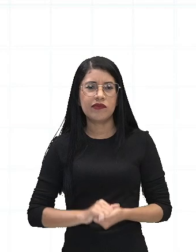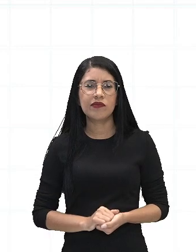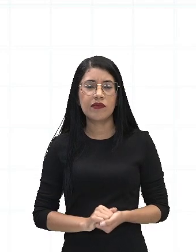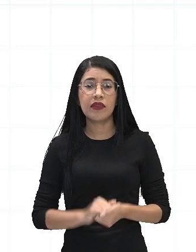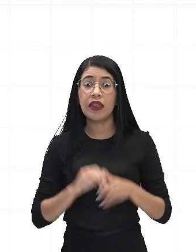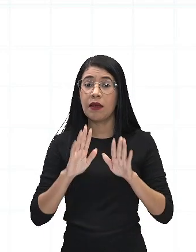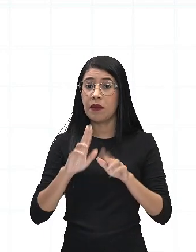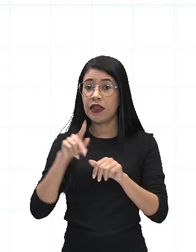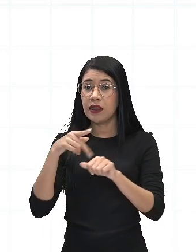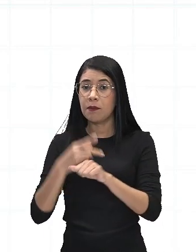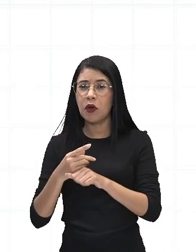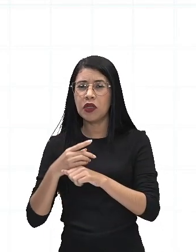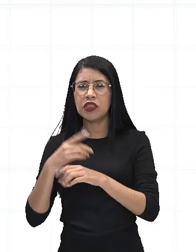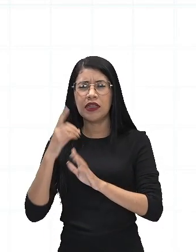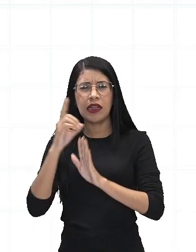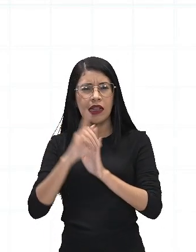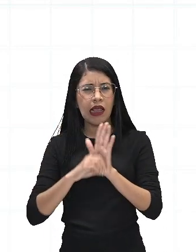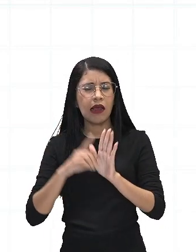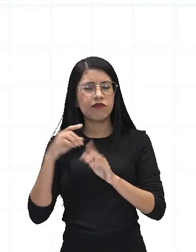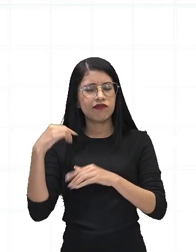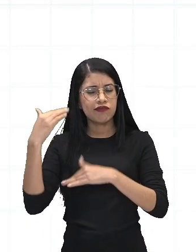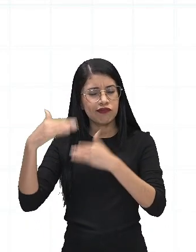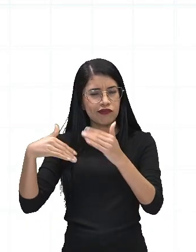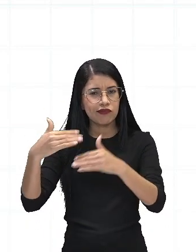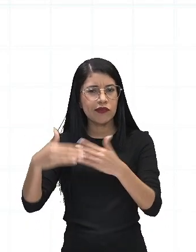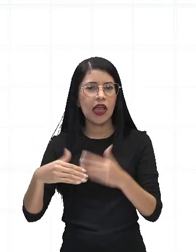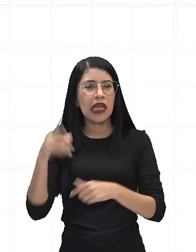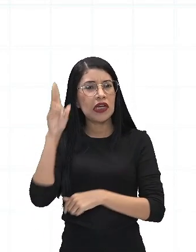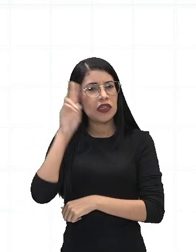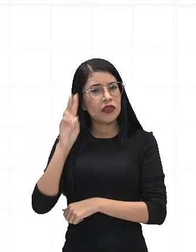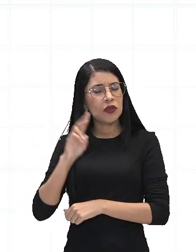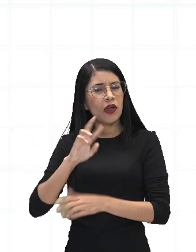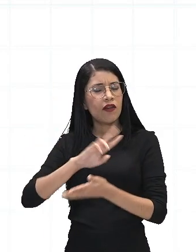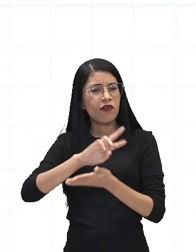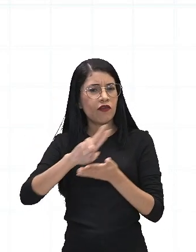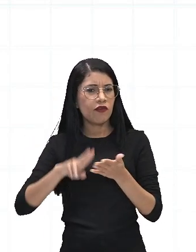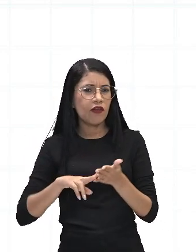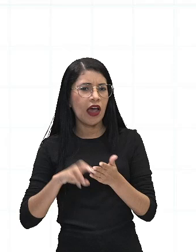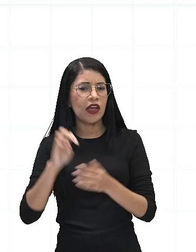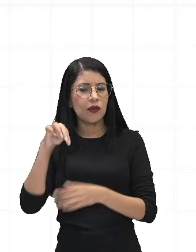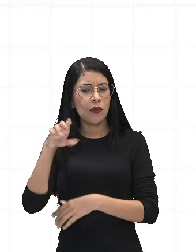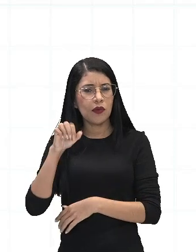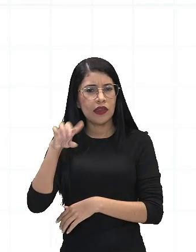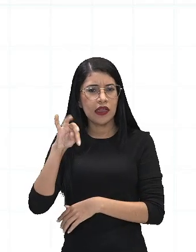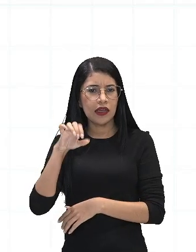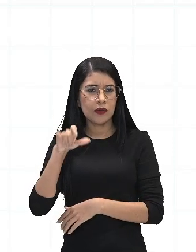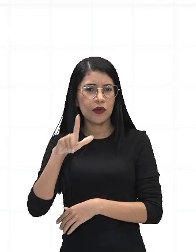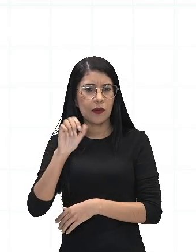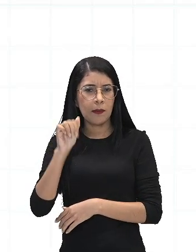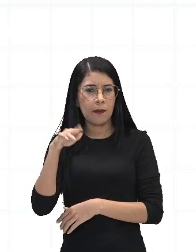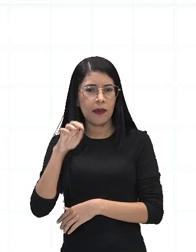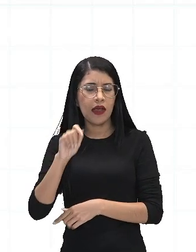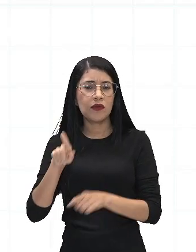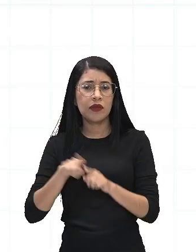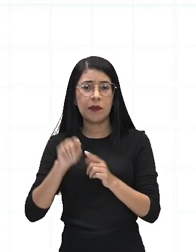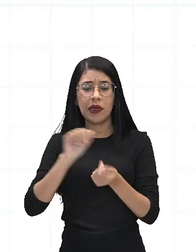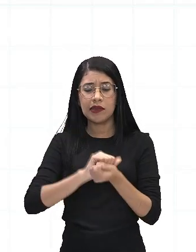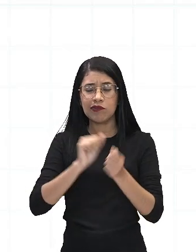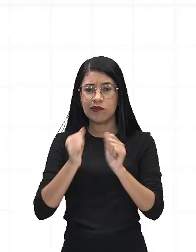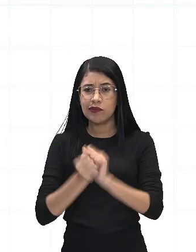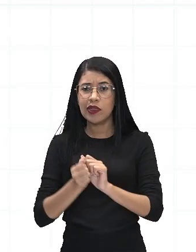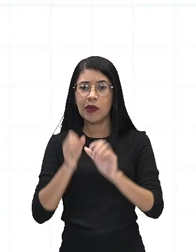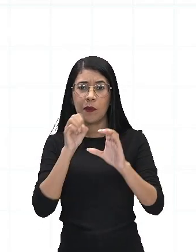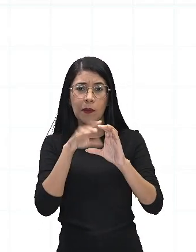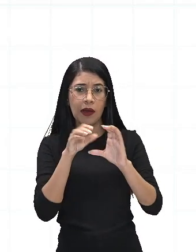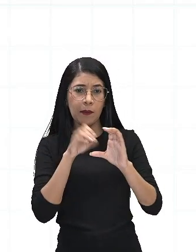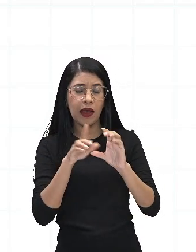Porém, depois de décadas de hegemonia das histórias de Monteiro Lobato e das adaptações da TV Globo, essa